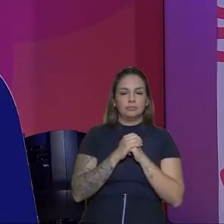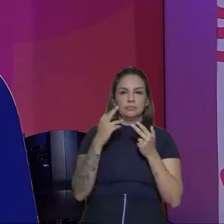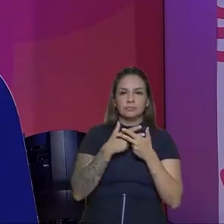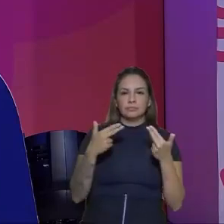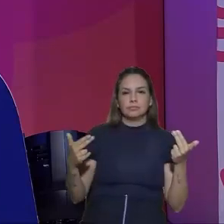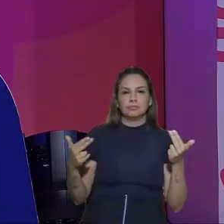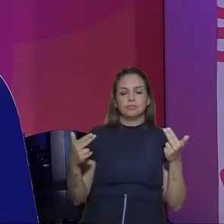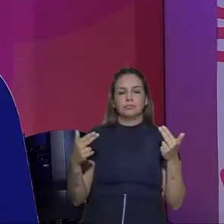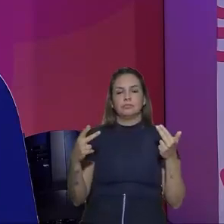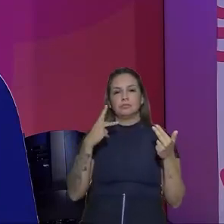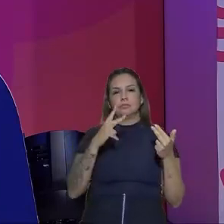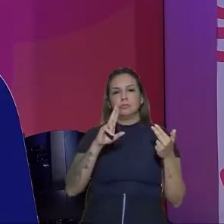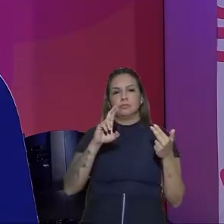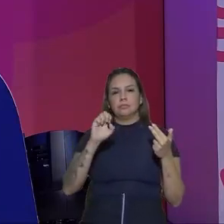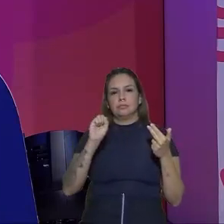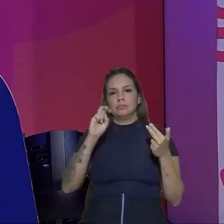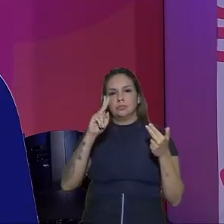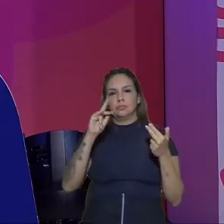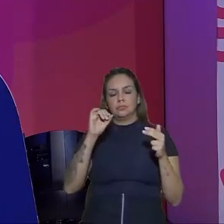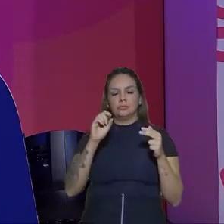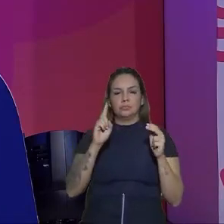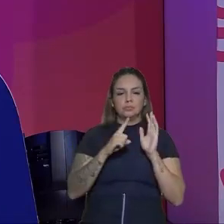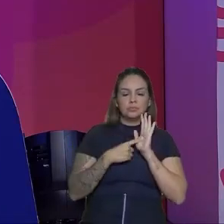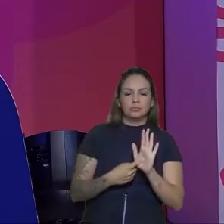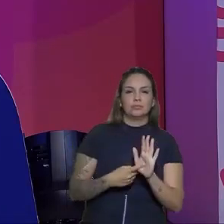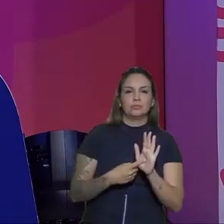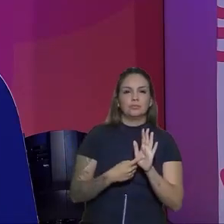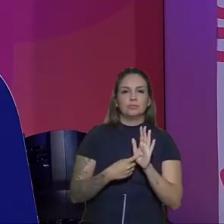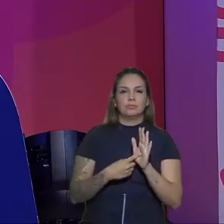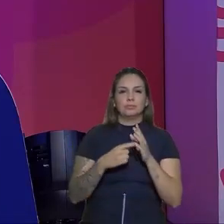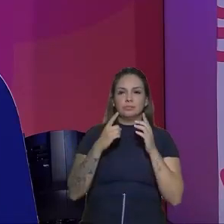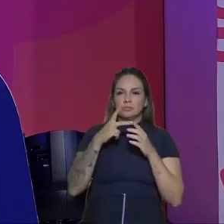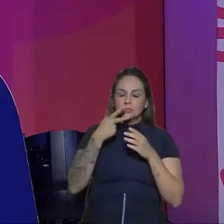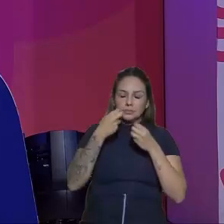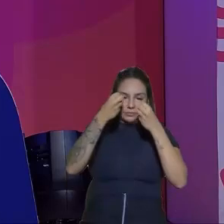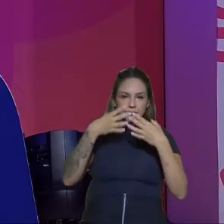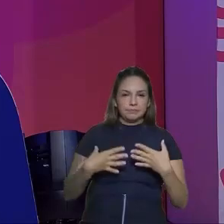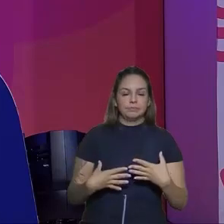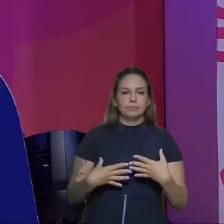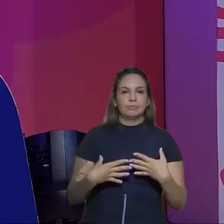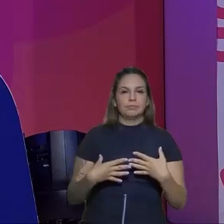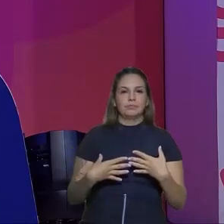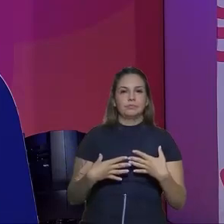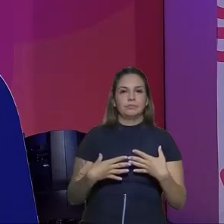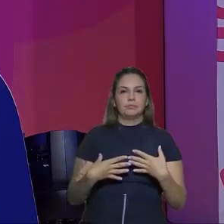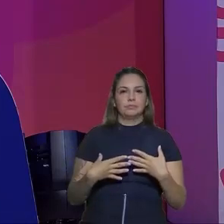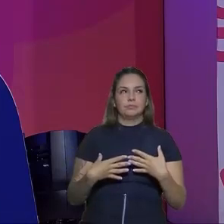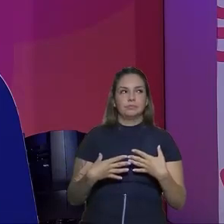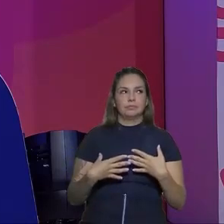resquícios, do pressuposto, não tanto do explícito, do posto, do declarado, do